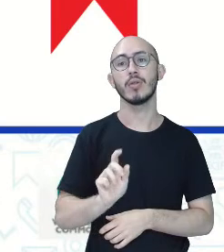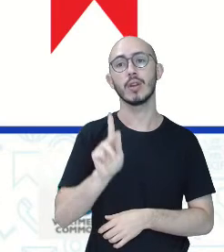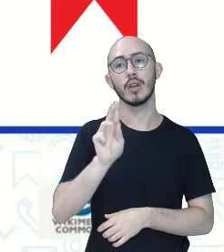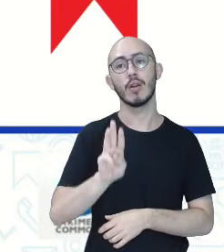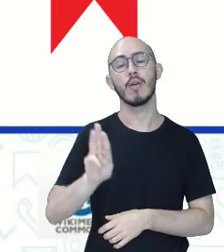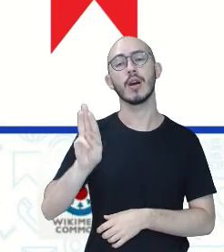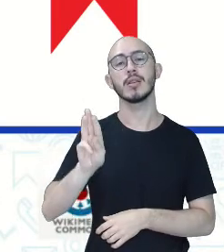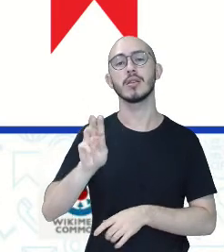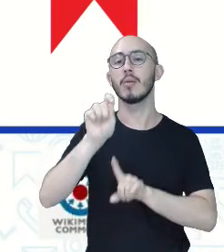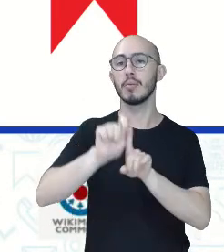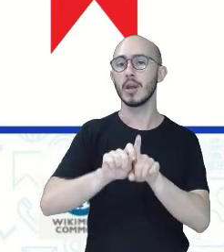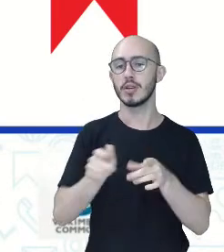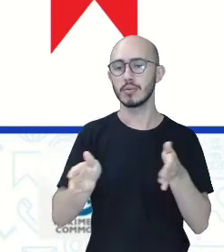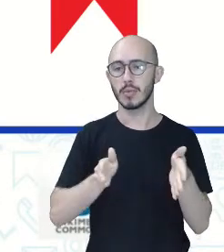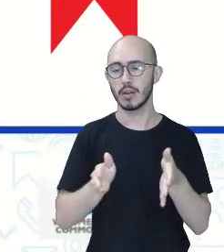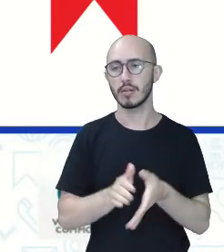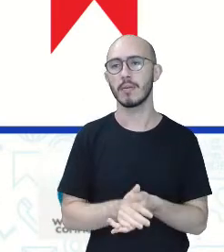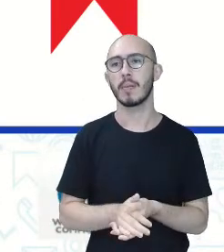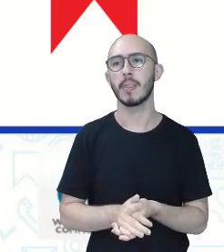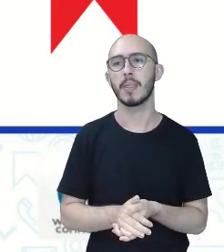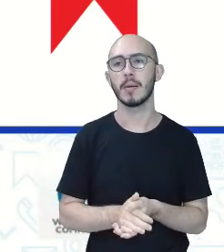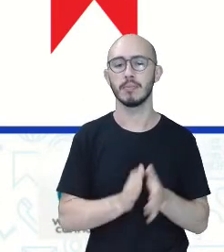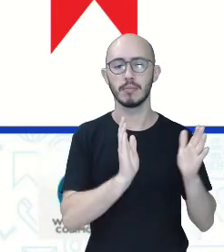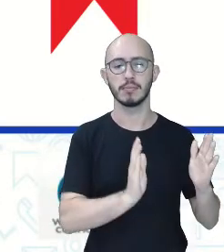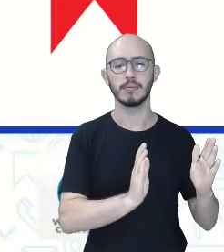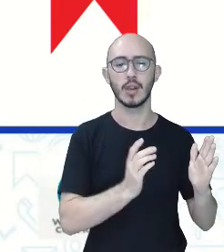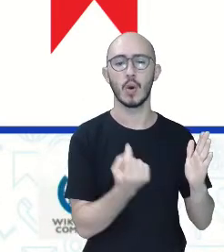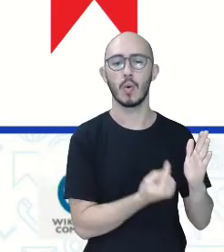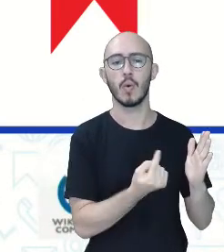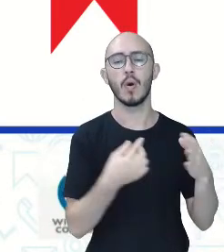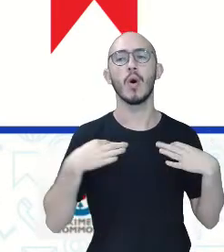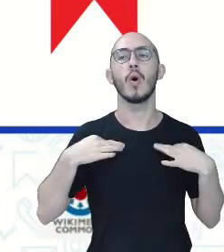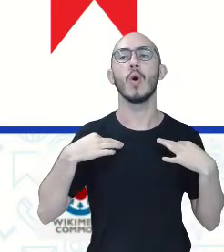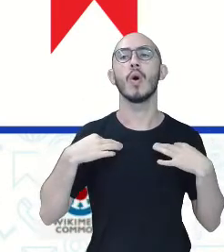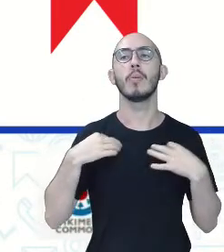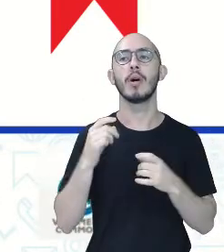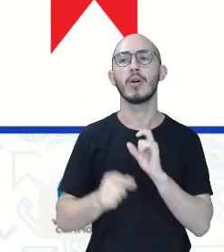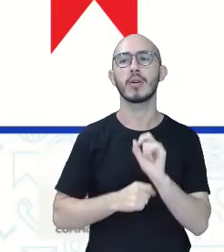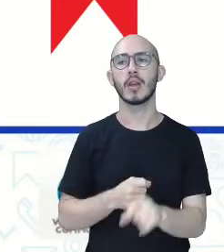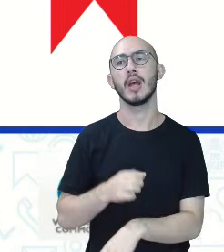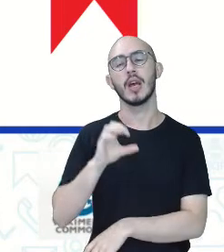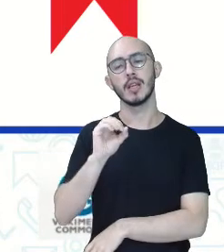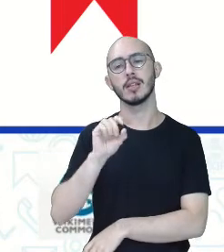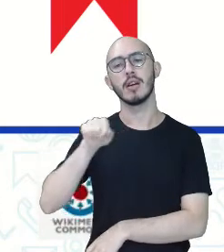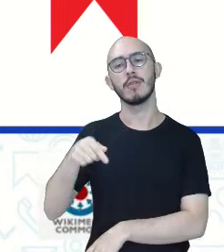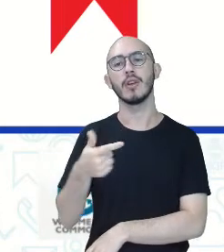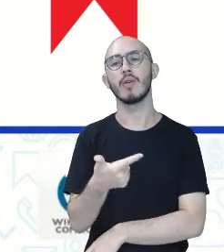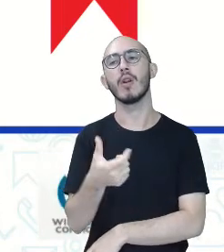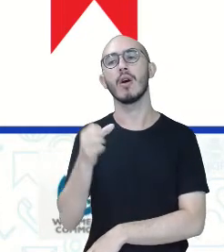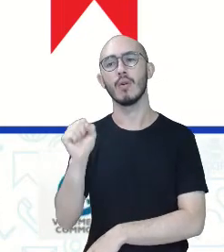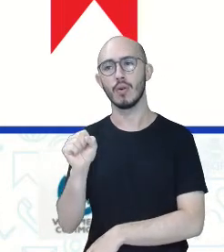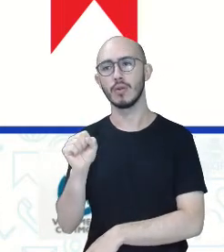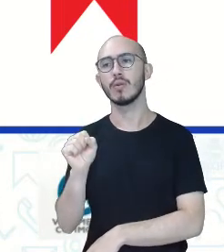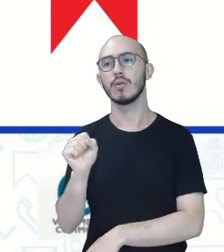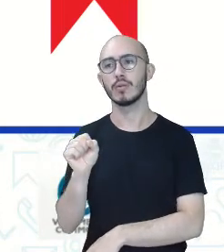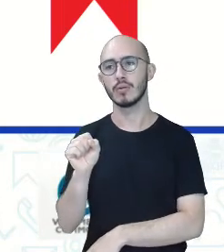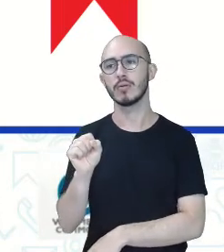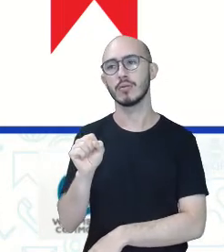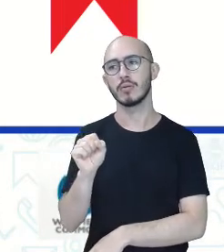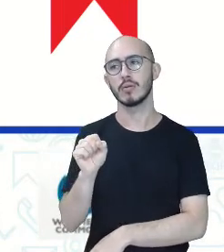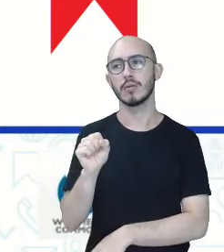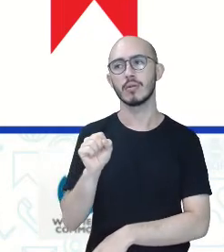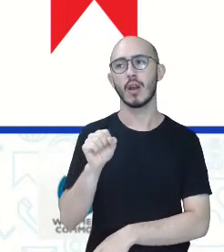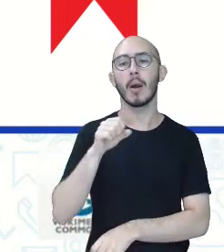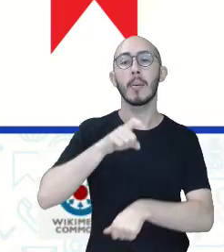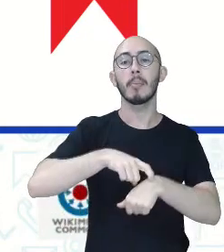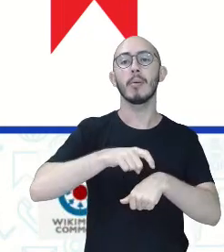geladeira. E uma máquina de lavar está dizendo 0,8 quilowatts por ciclo. Então,